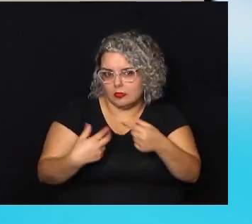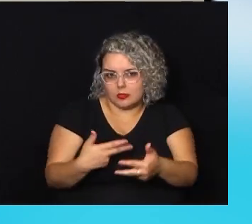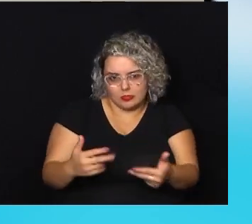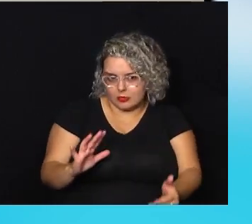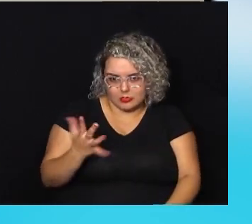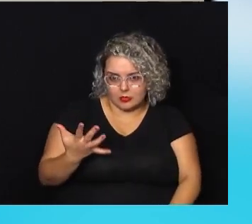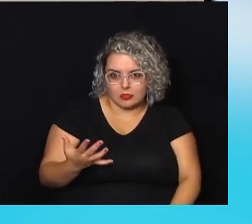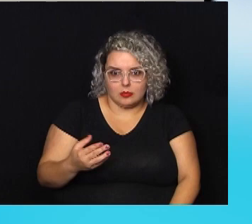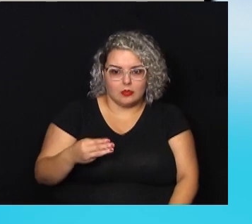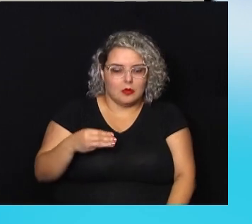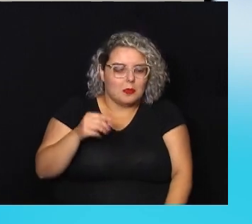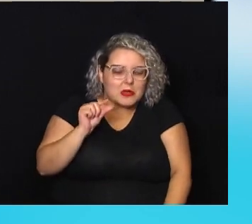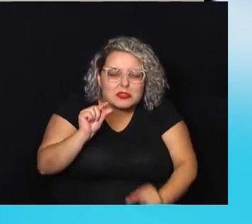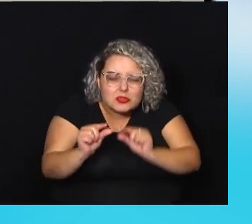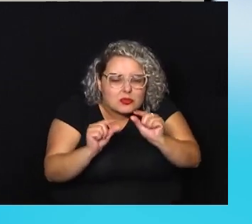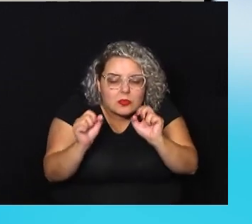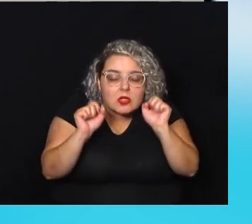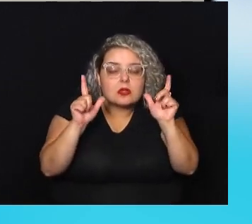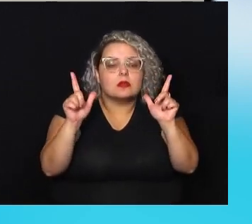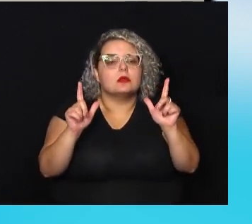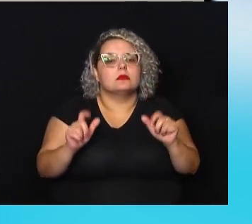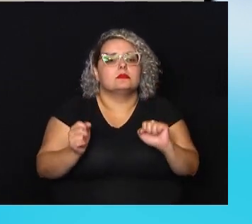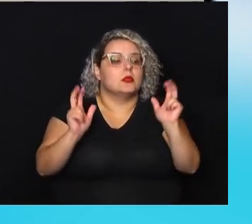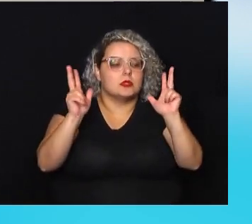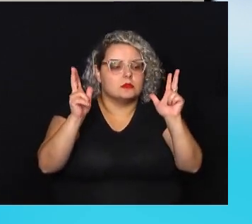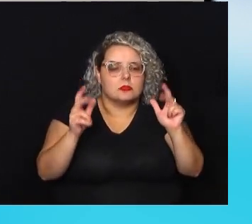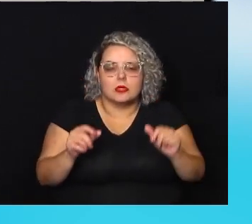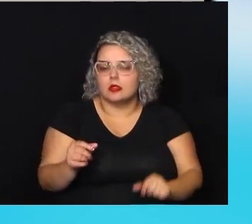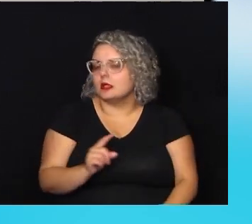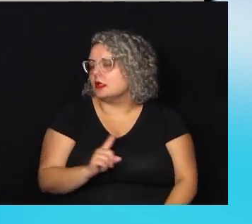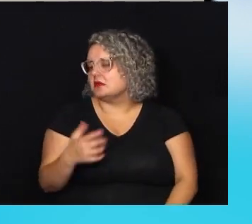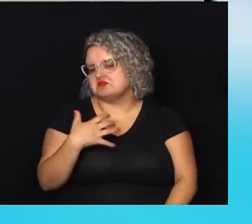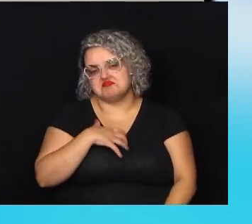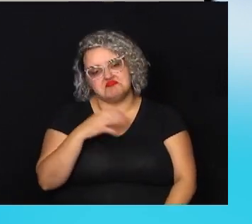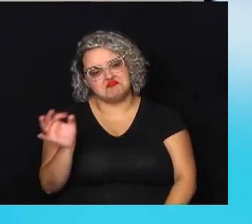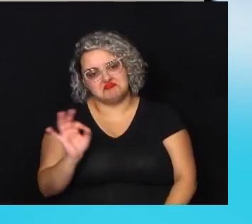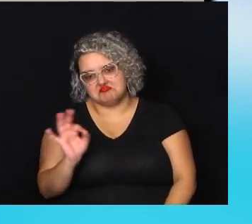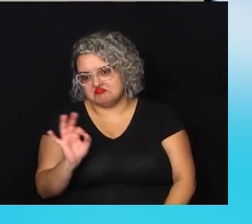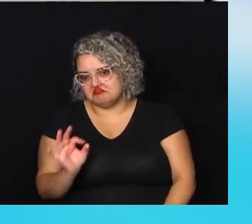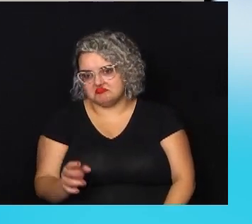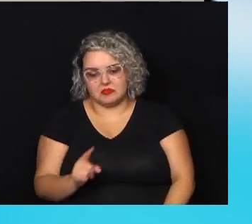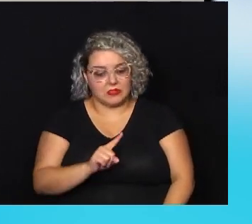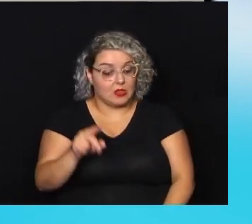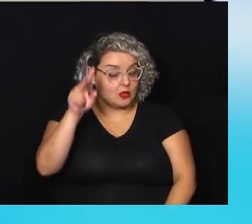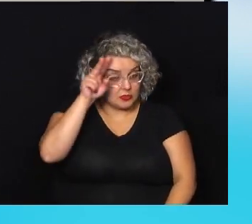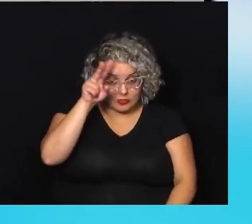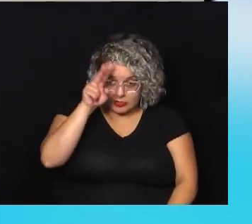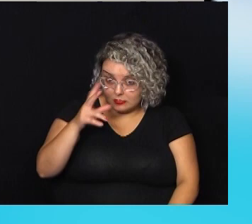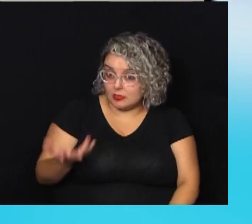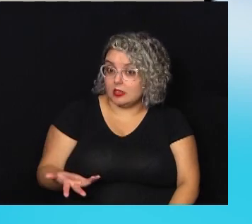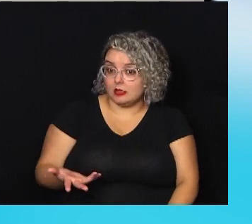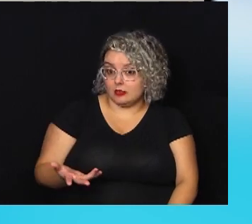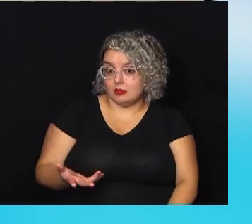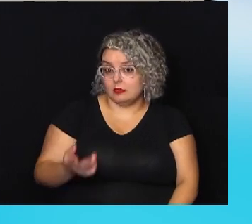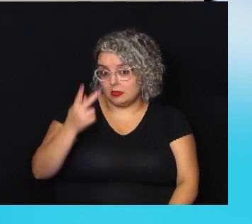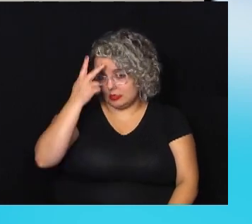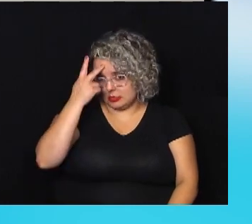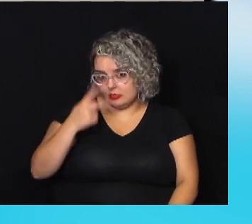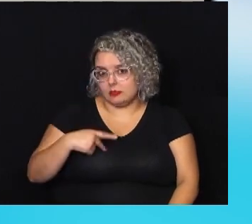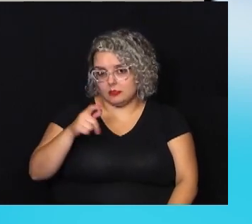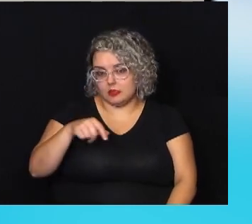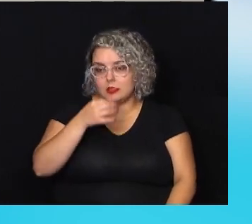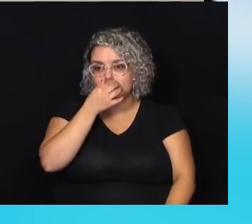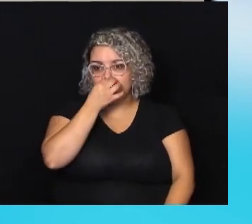à noite, porque eu fui ao banheiro ou por outra coisa. Mas os microdespertares, geralmente, eles não são sentidos, né? Eles não